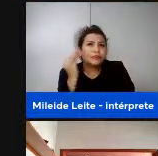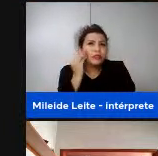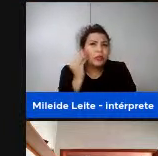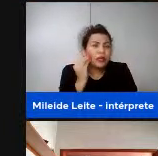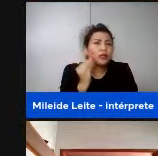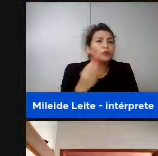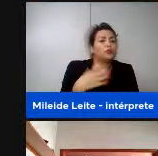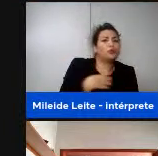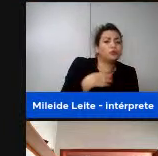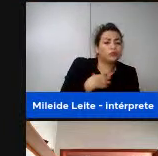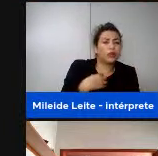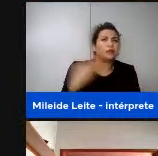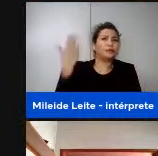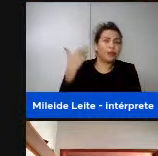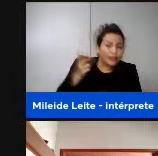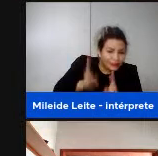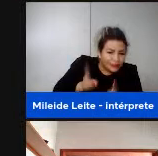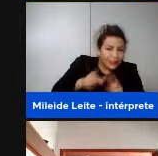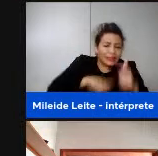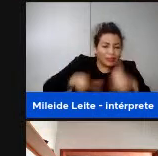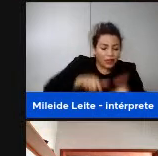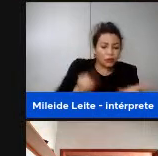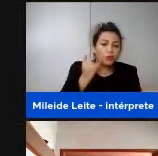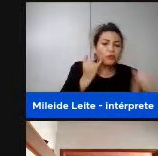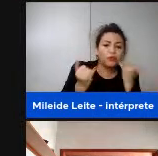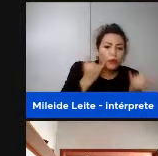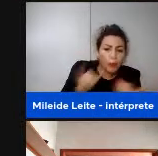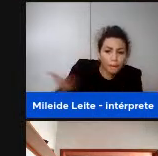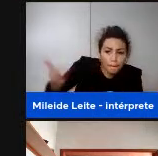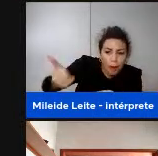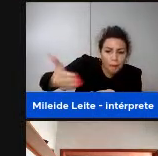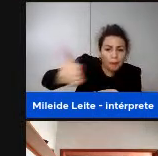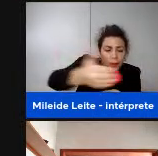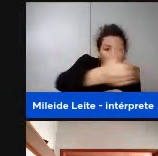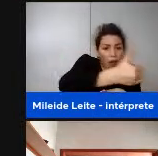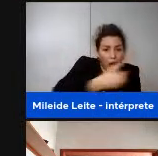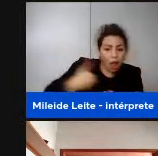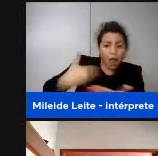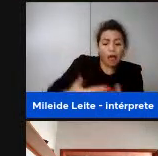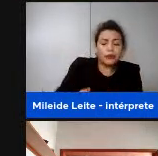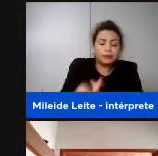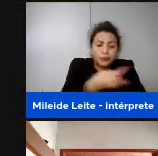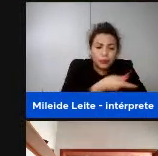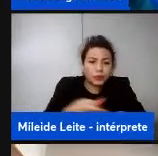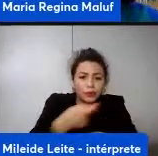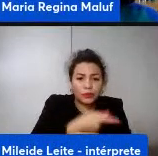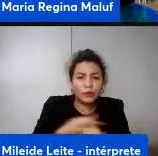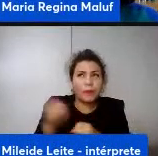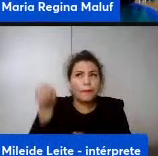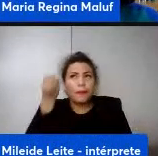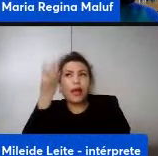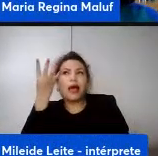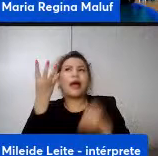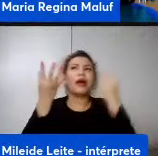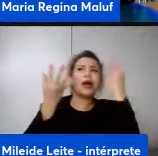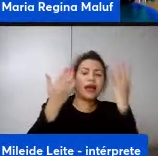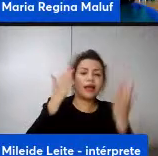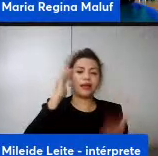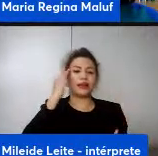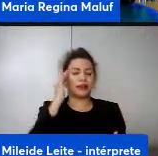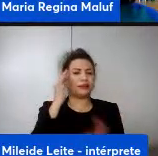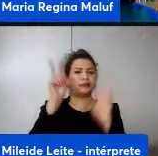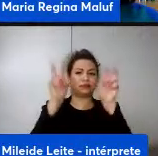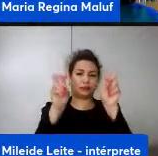a gente sempre trabalhou e com os dados que a gente obteve até aqui, procurar ter esses insights sobre a